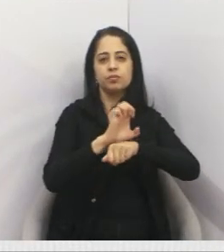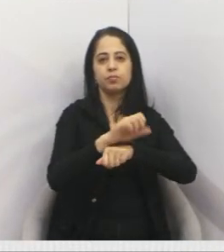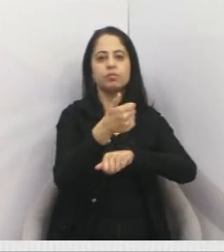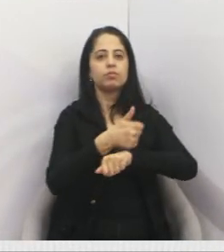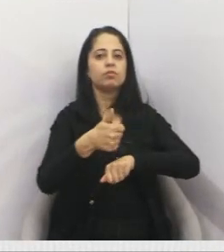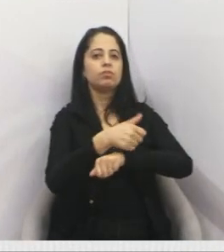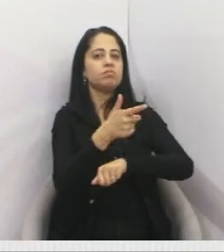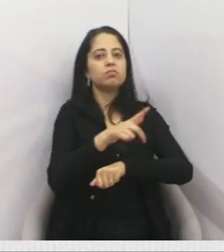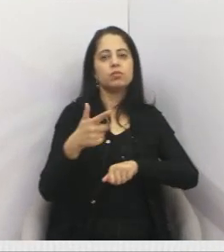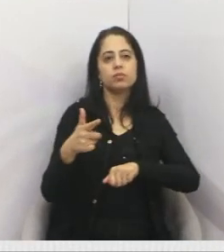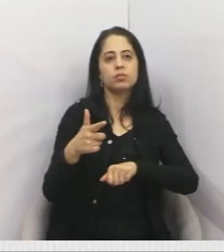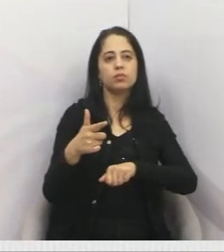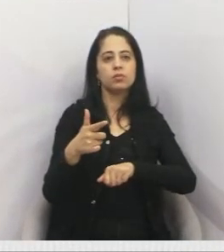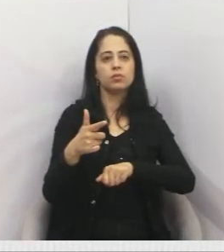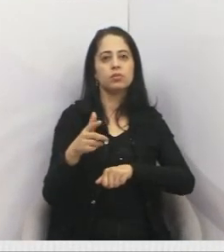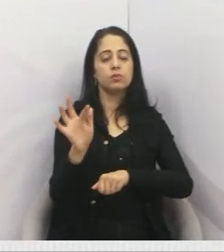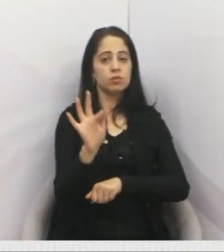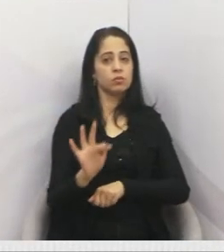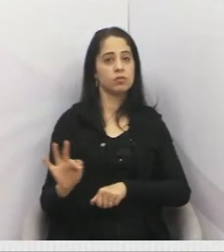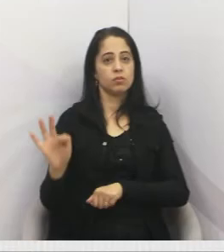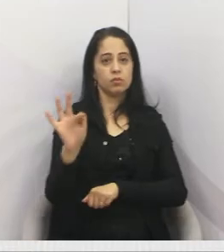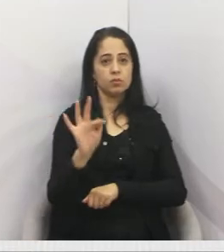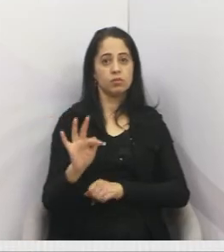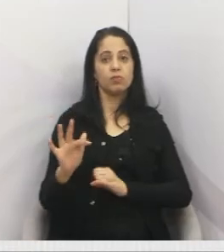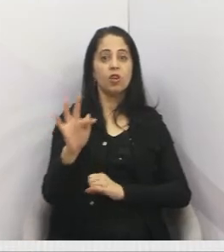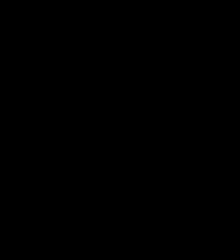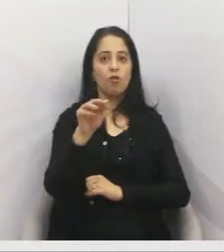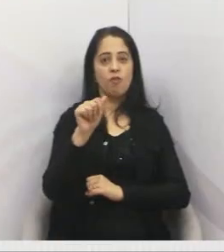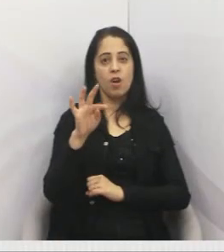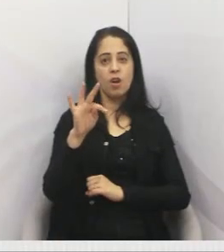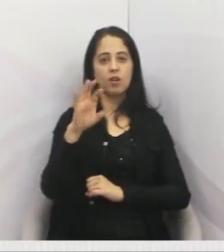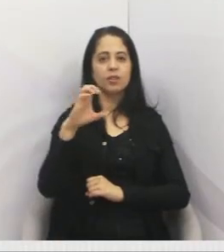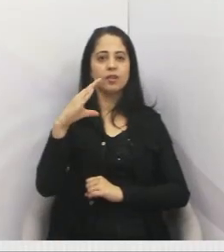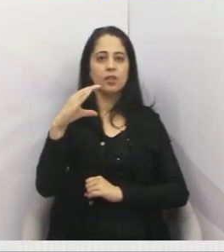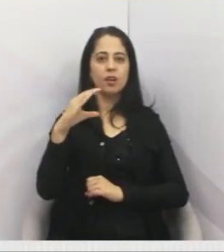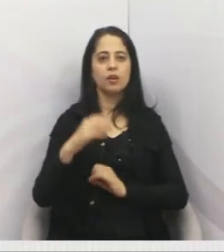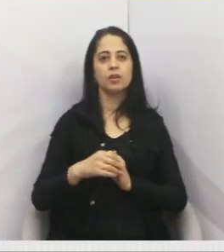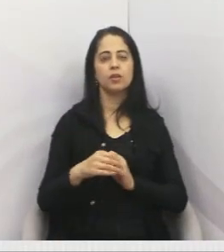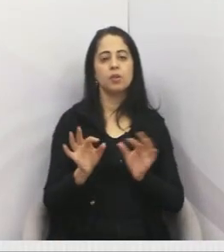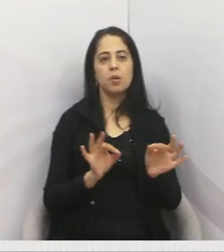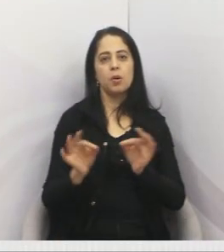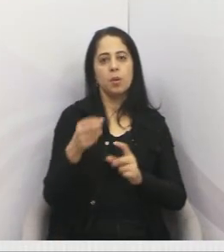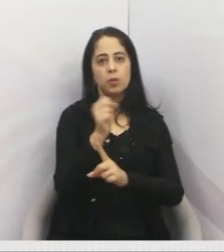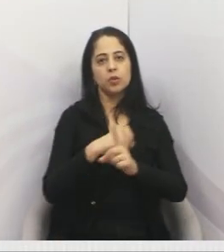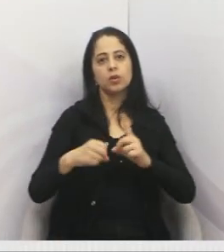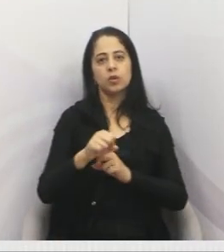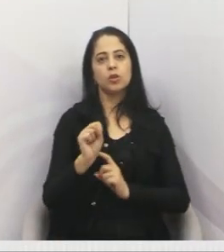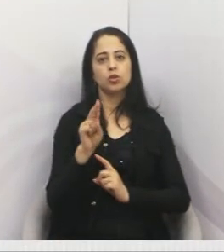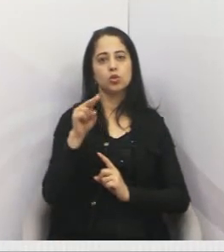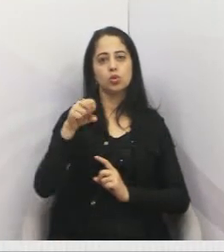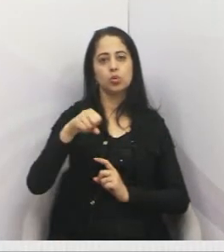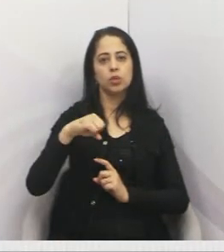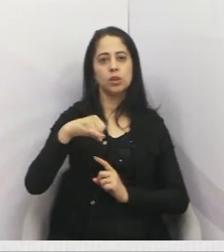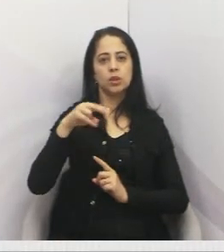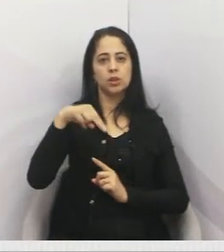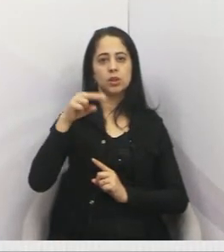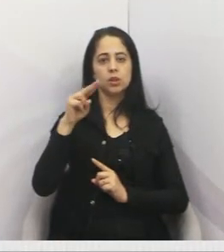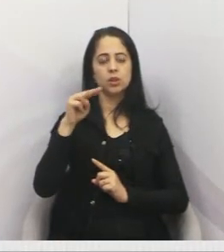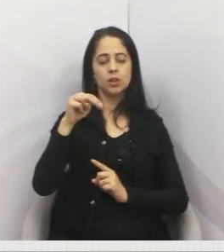profissionais em branco, entidades acadêmicas de pesquisa, FATEC e Organização da Sociedade Civil, SUINAM. Começa a enrolar a língua,